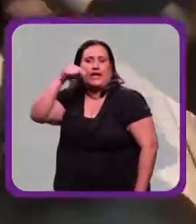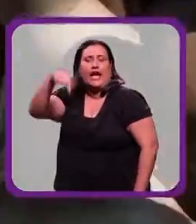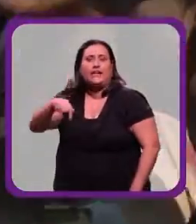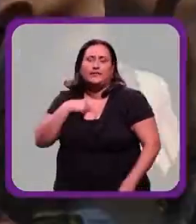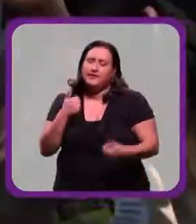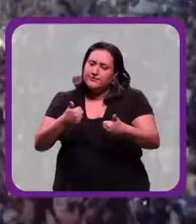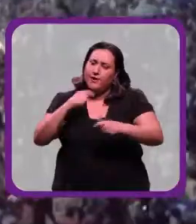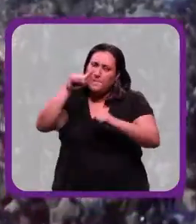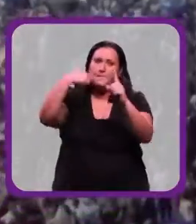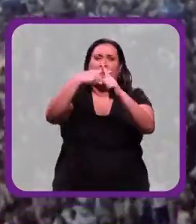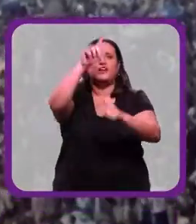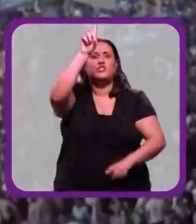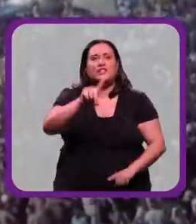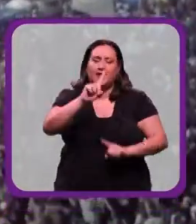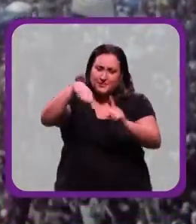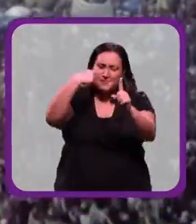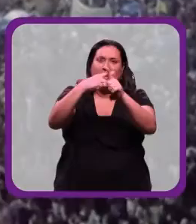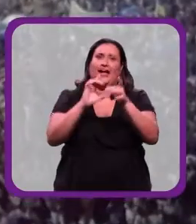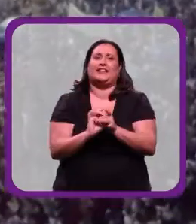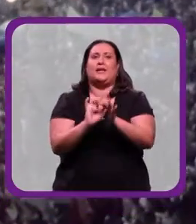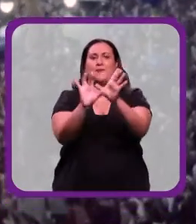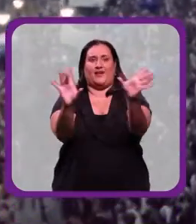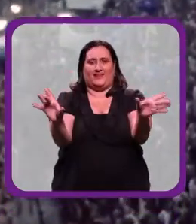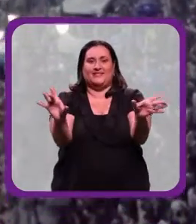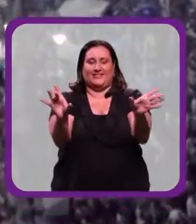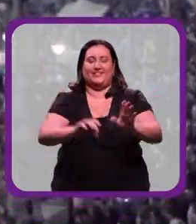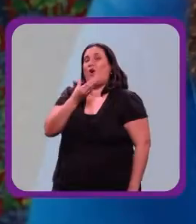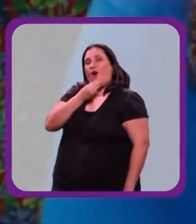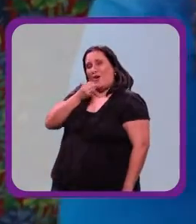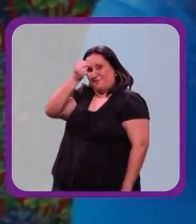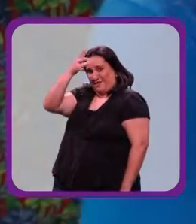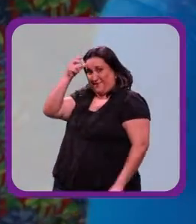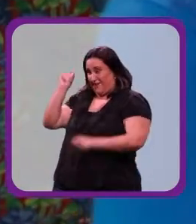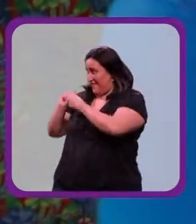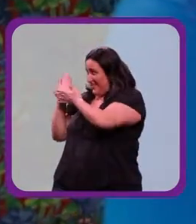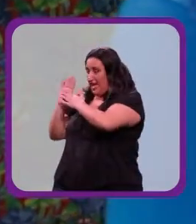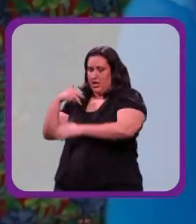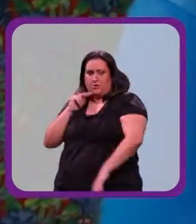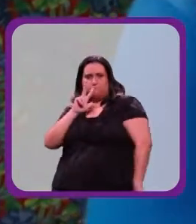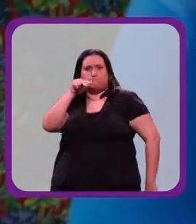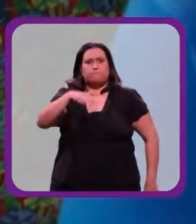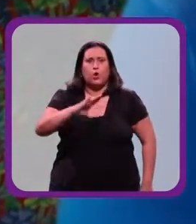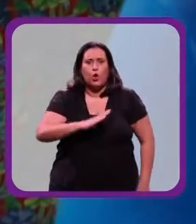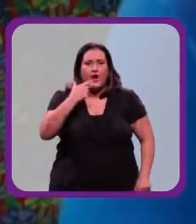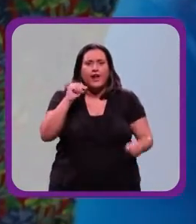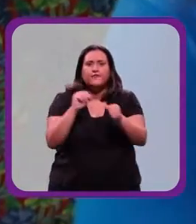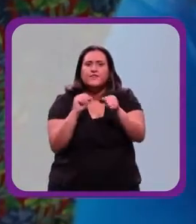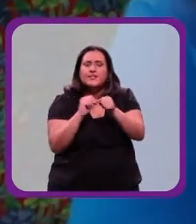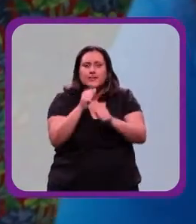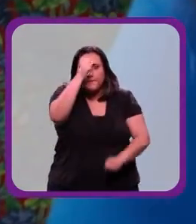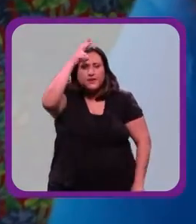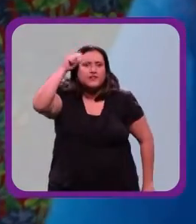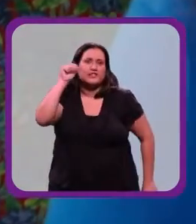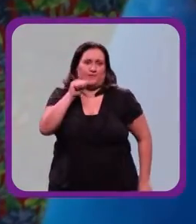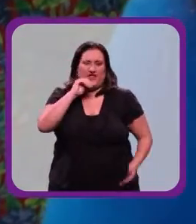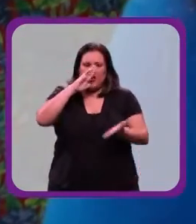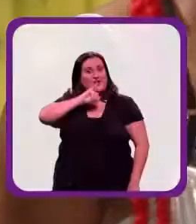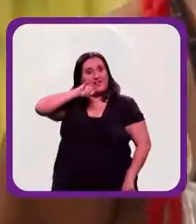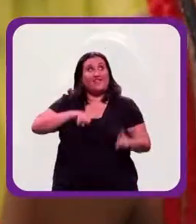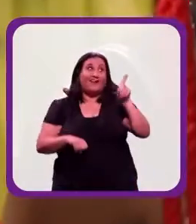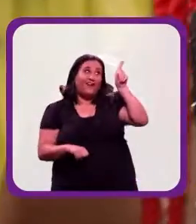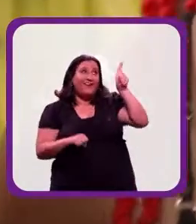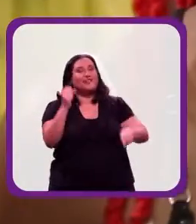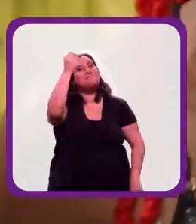de sua história e apostando em mais direitos e mais democracia. O que os prefeitos não fizeram, uma prefeita vai ter coragem de